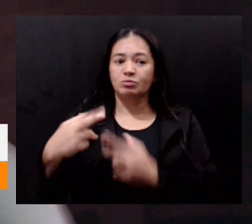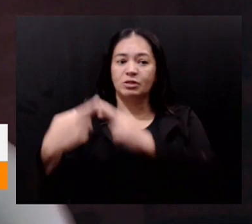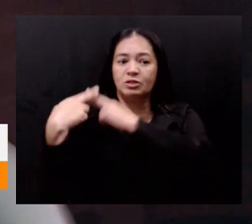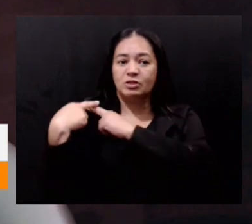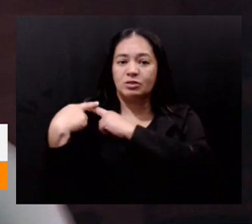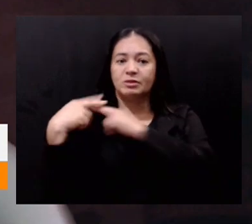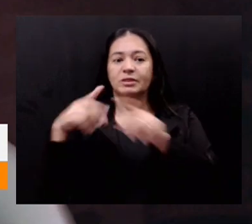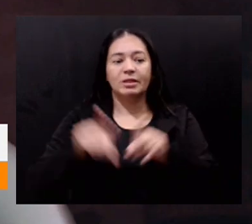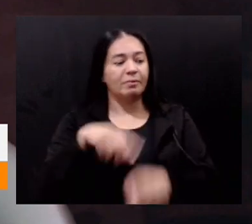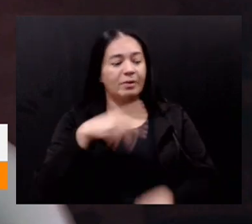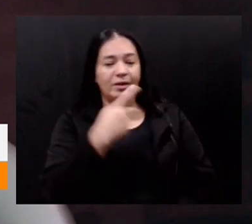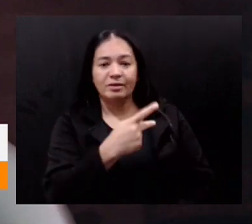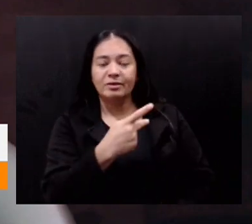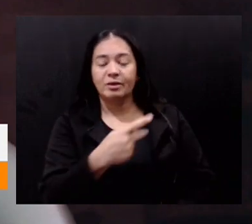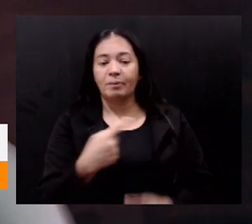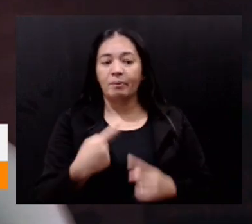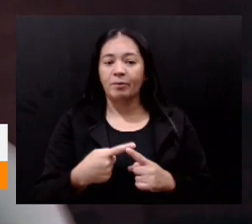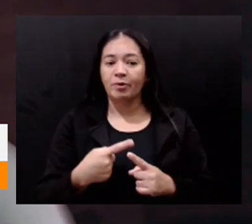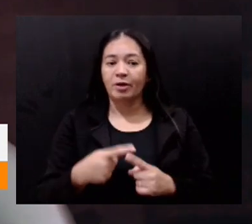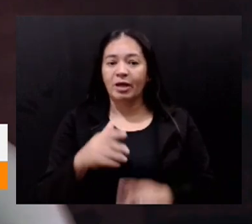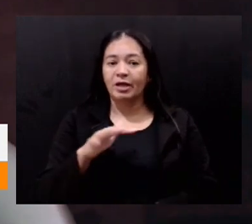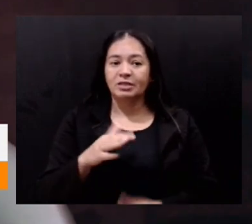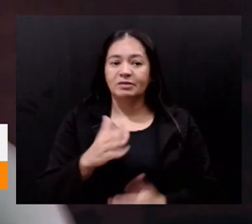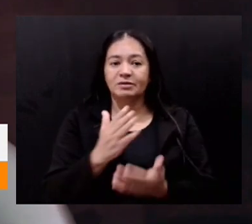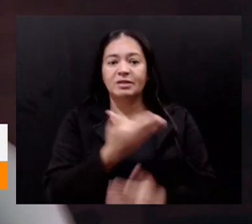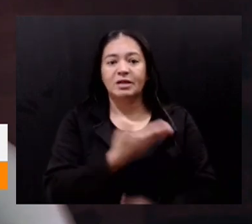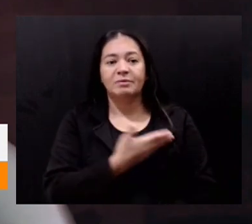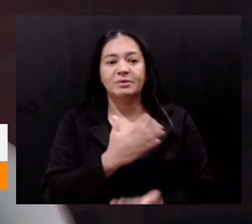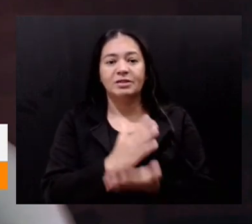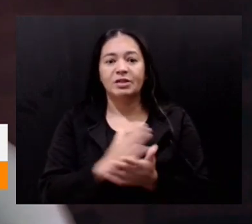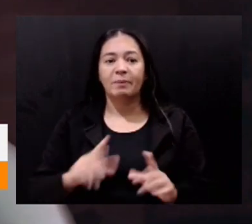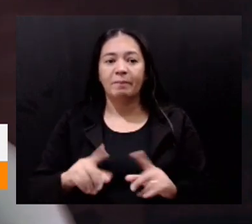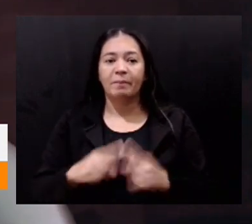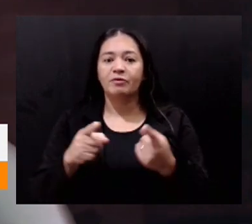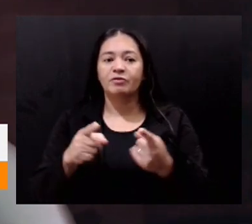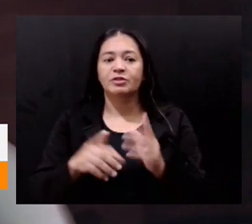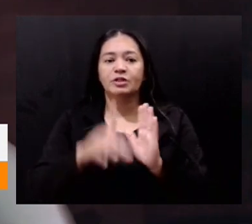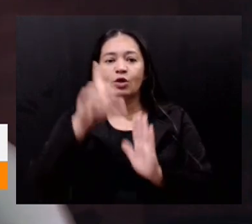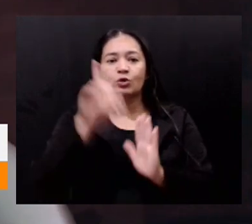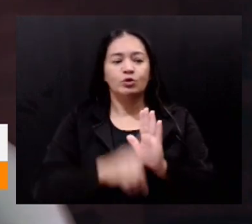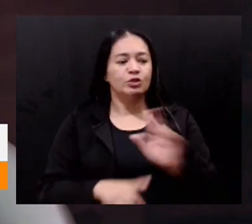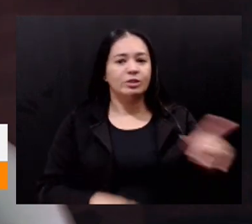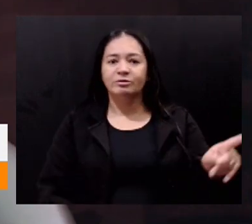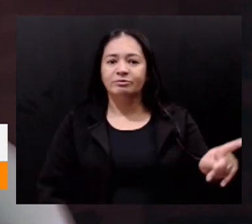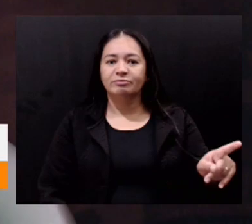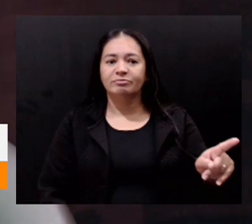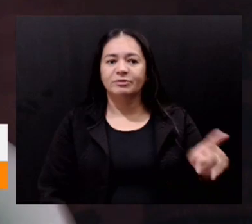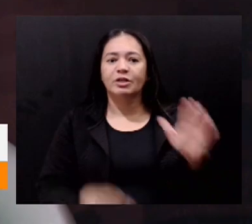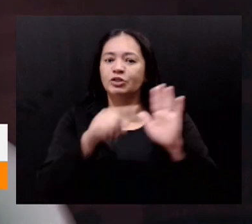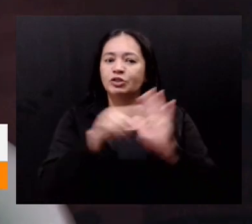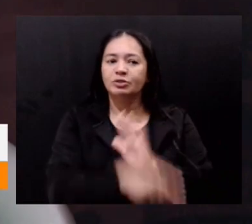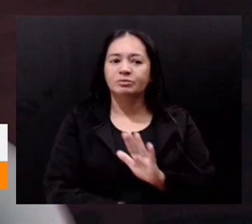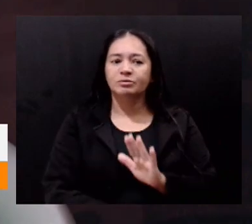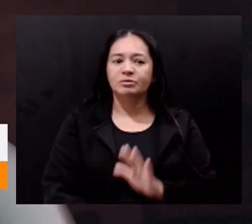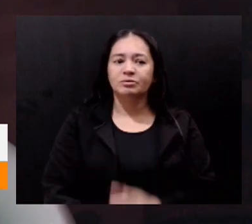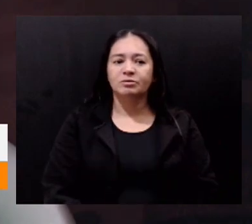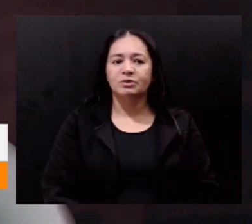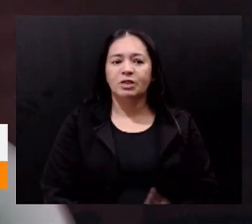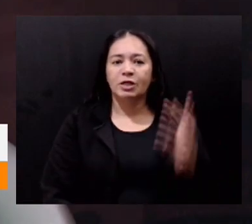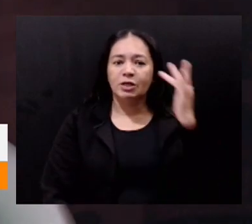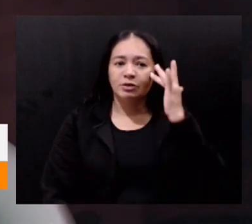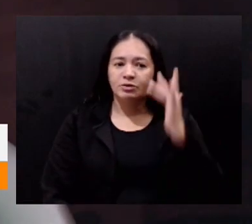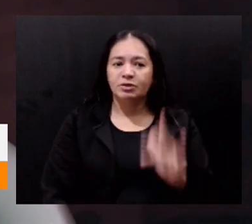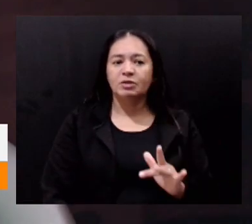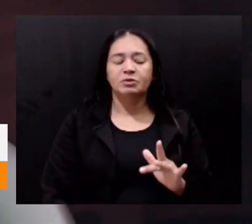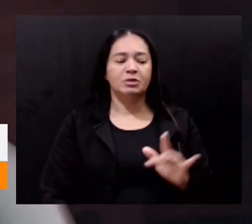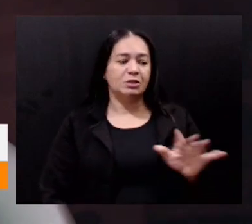vezes encerram as amizades, mas você não dá o direito para a pessoa de perguntar: olha, eu não sei se foi mal interpretado, porque o